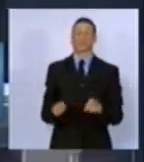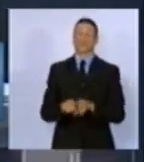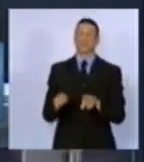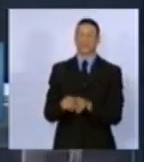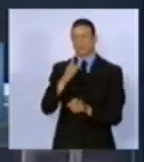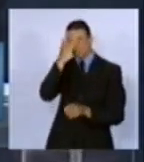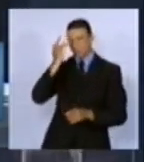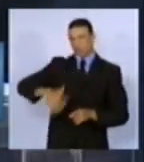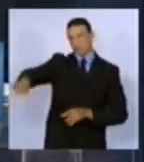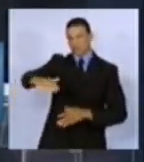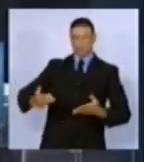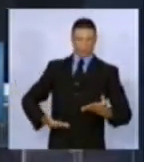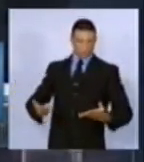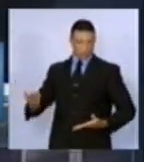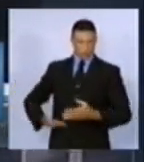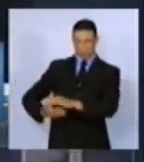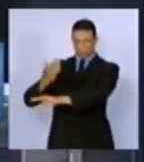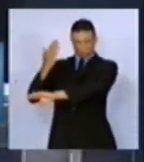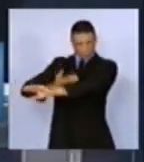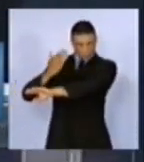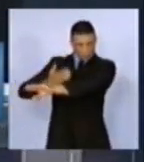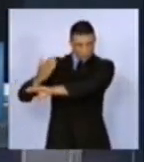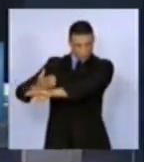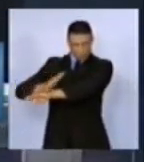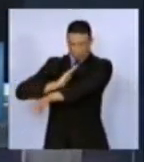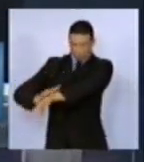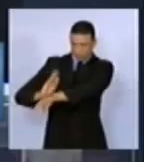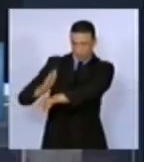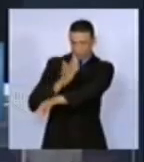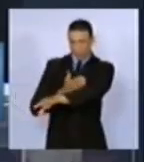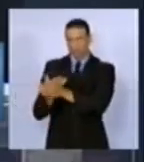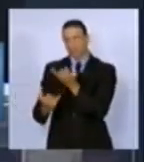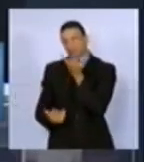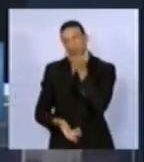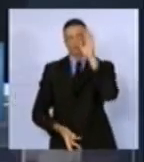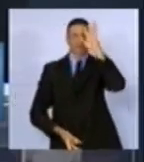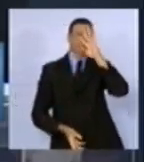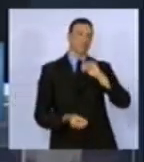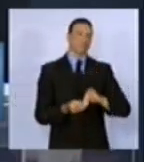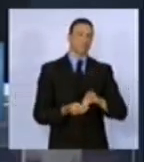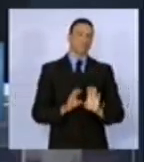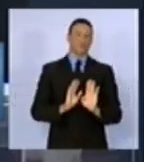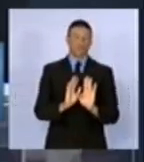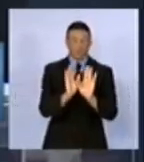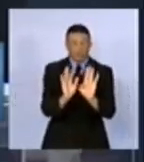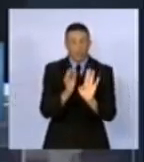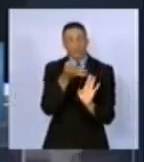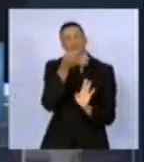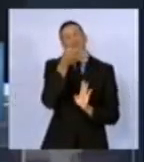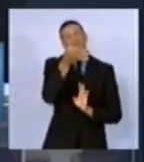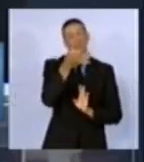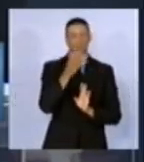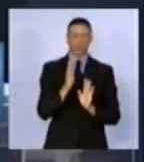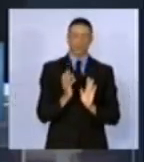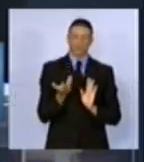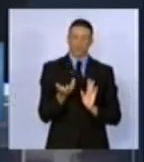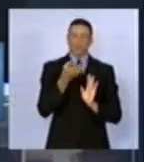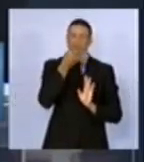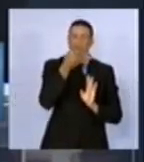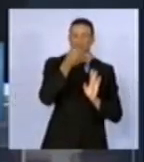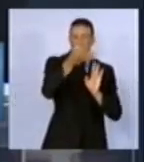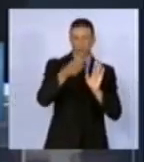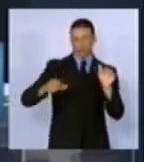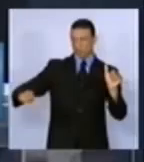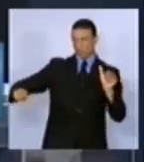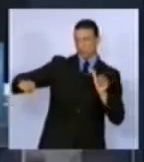trabalhadores do quarto manual acho que eu encerro por aqui então mas eu gostaria de dizer que do meu ponto de vista a transição Deva